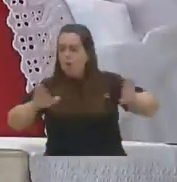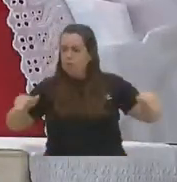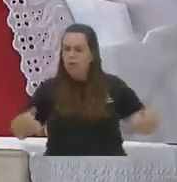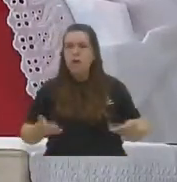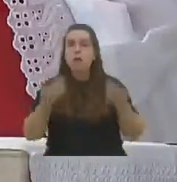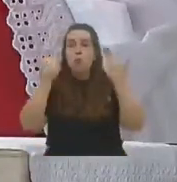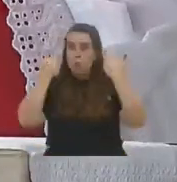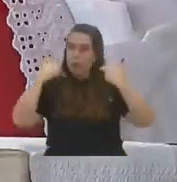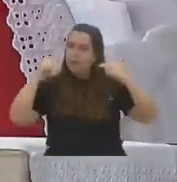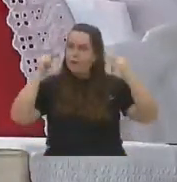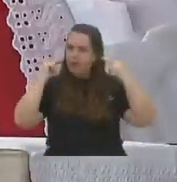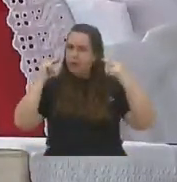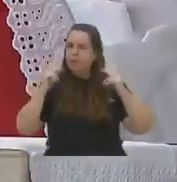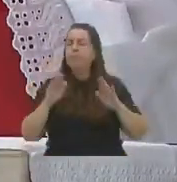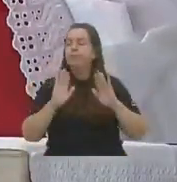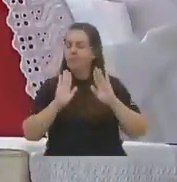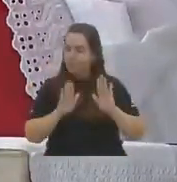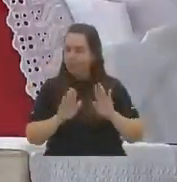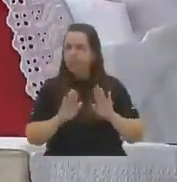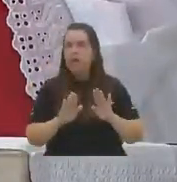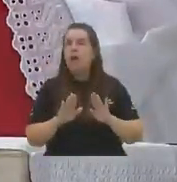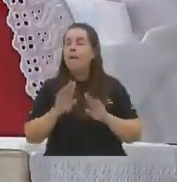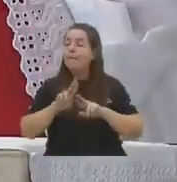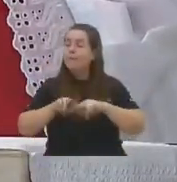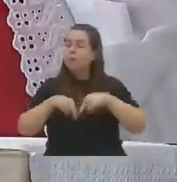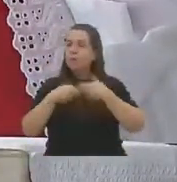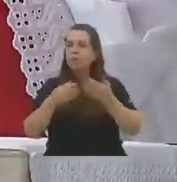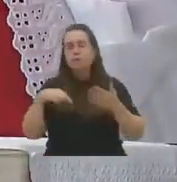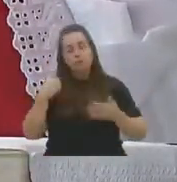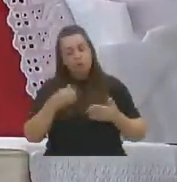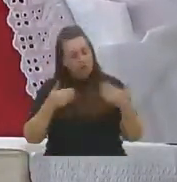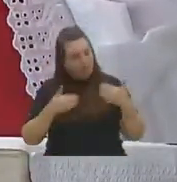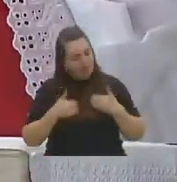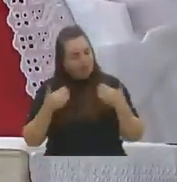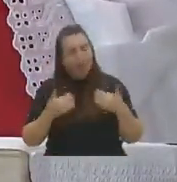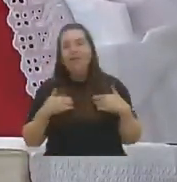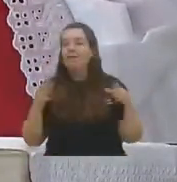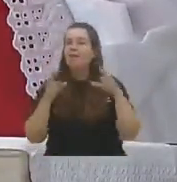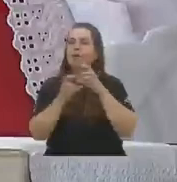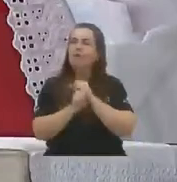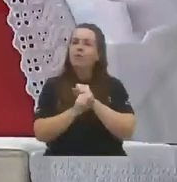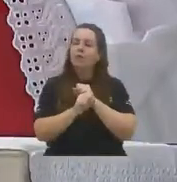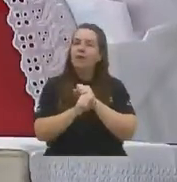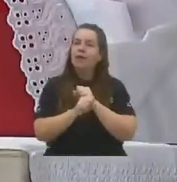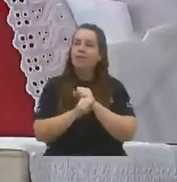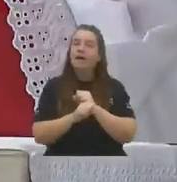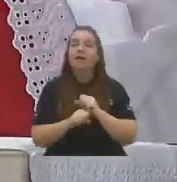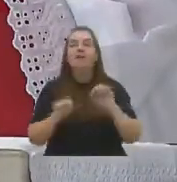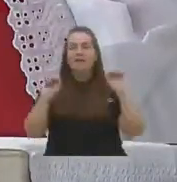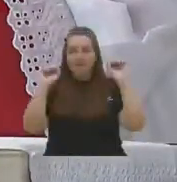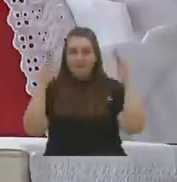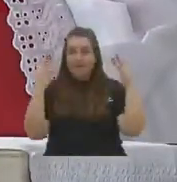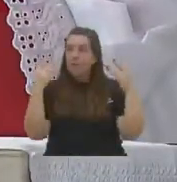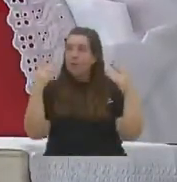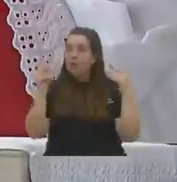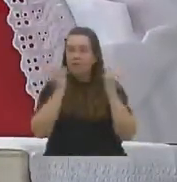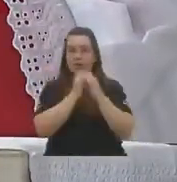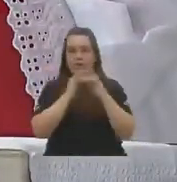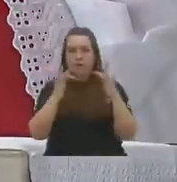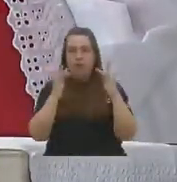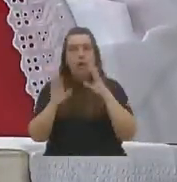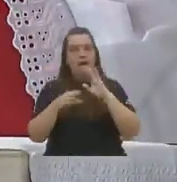cordeiro. Por essa razão, transbordamos de alegria pascal e celebramos vossa